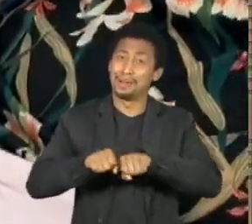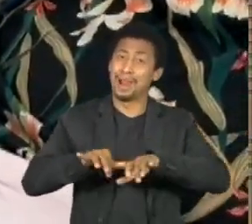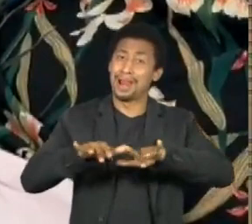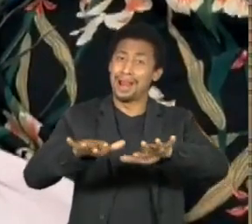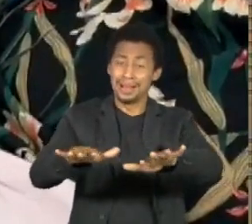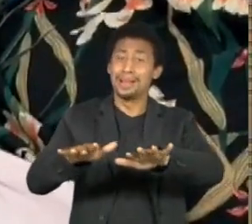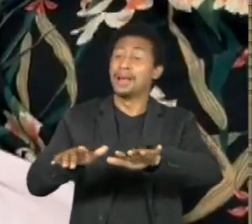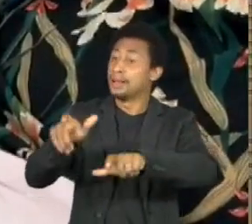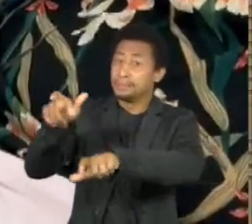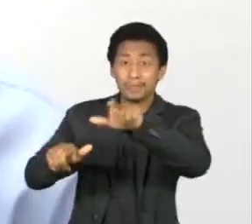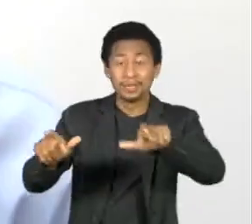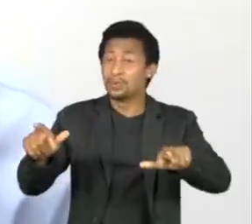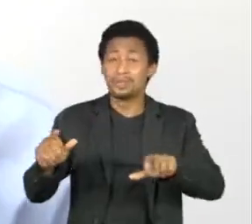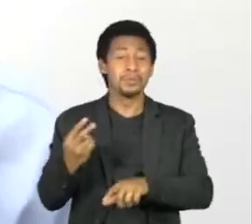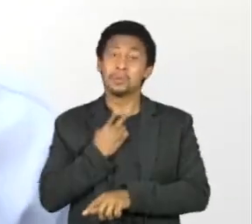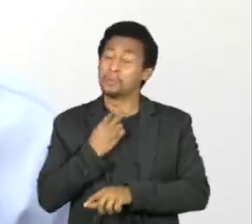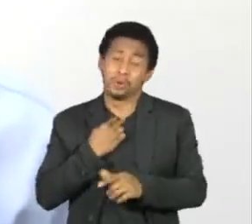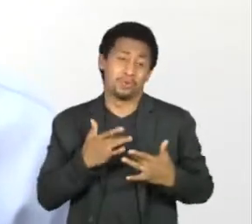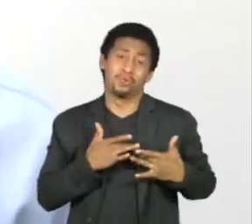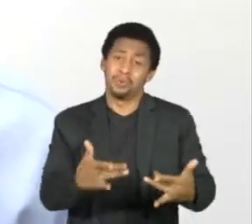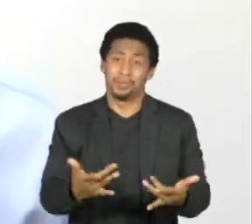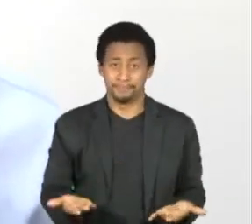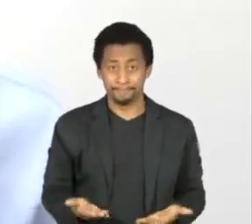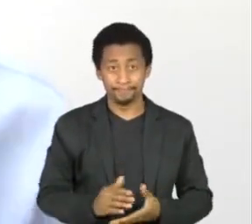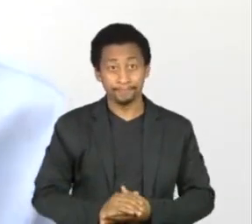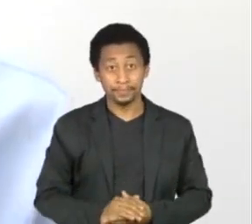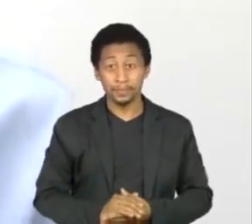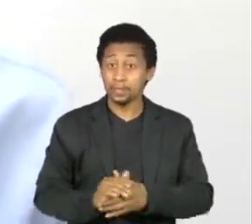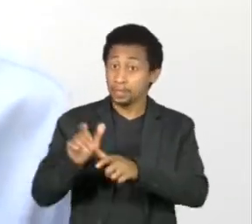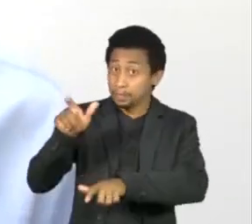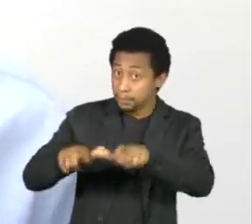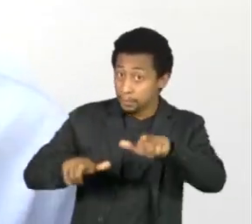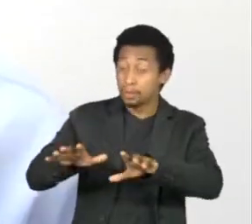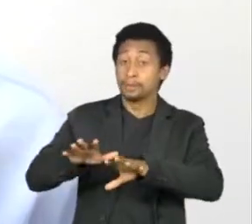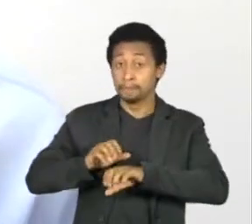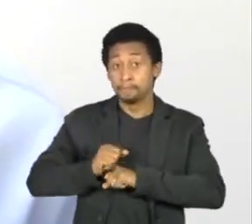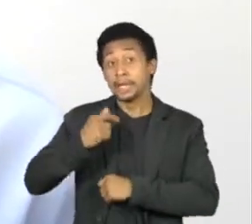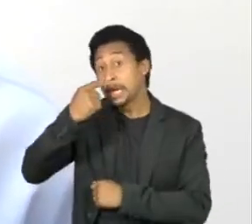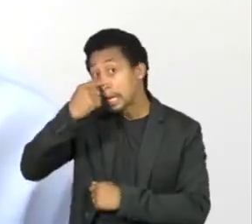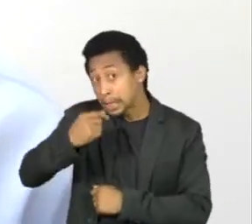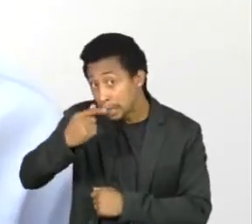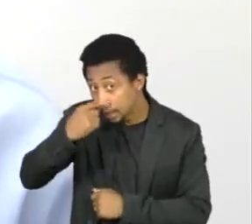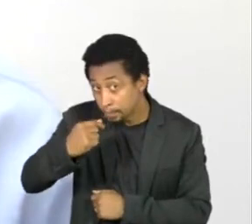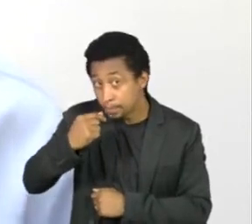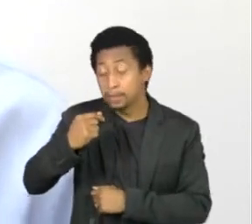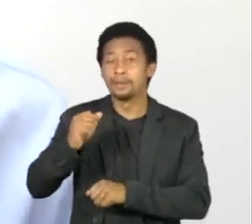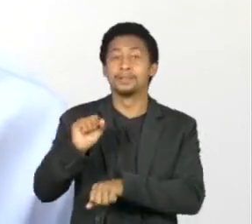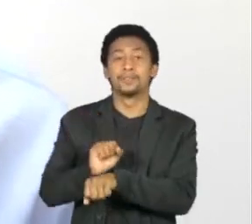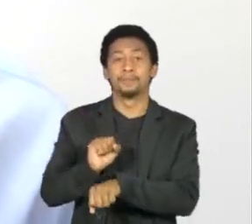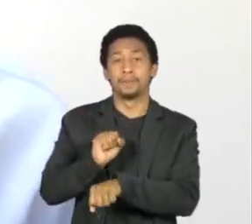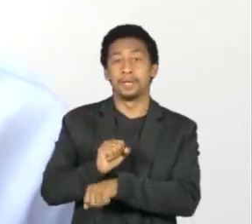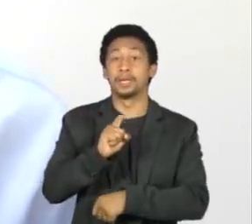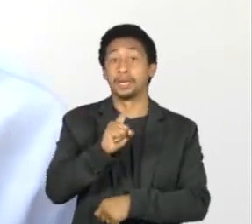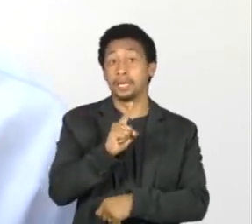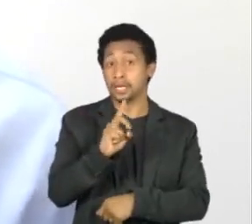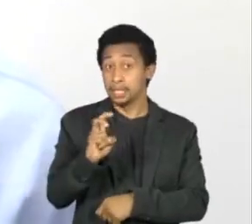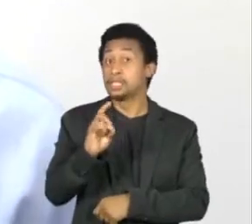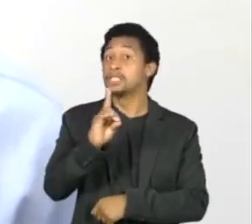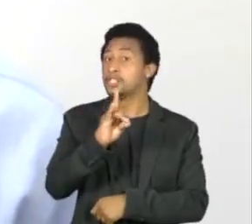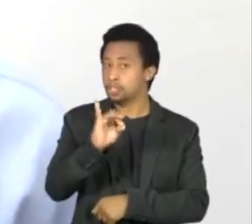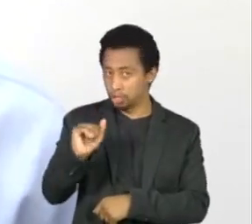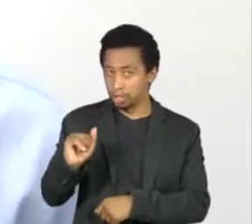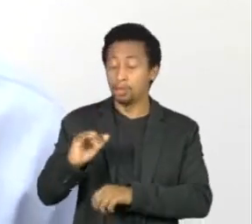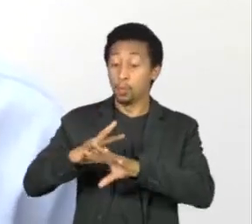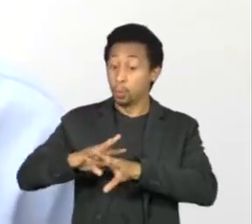Ea epidemia de gripe A pessoa que teve gripe ela precisa aguardar 15 dias após a